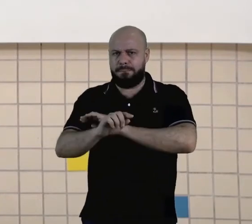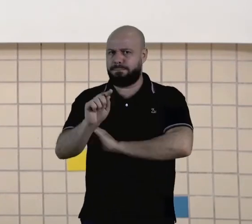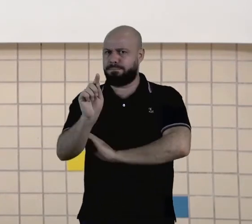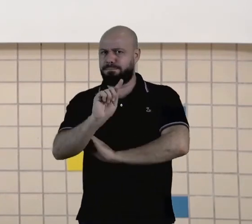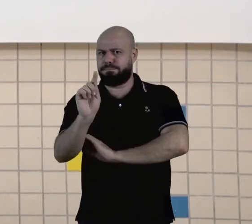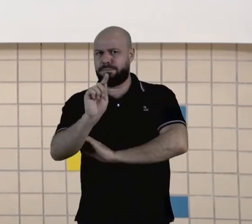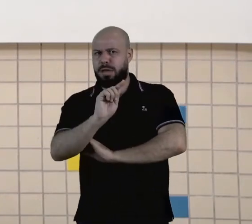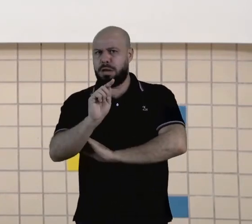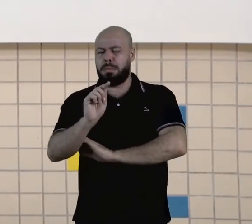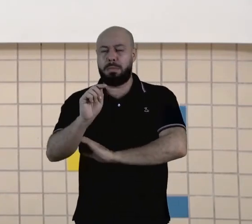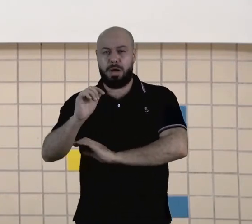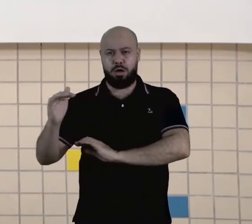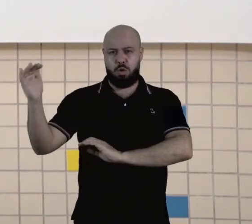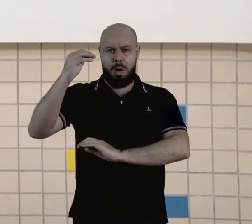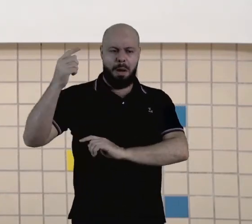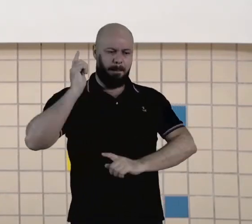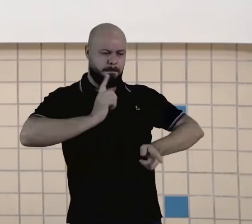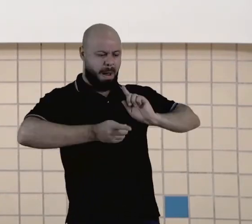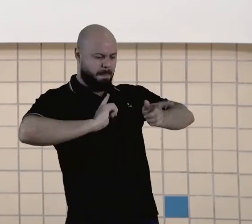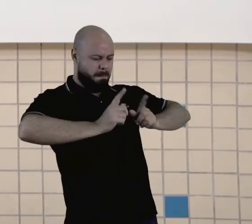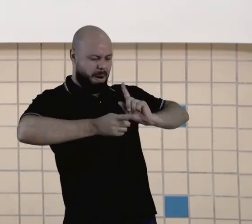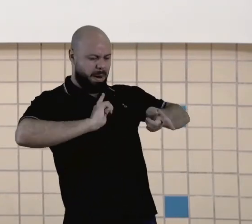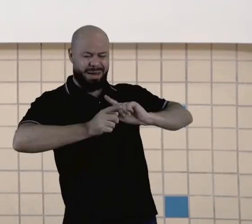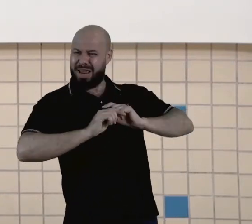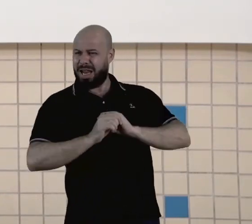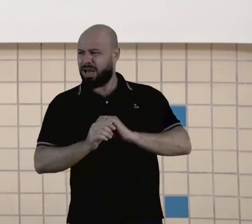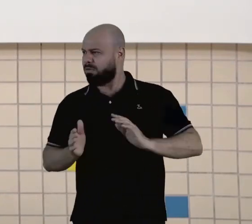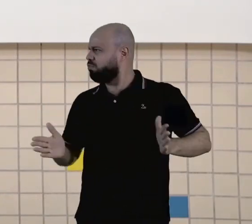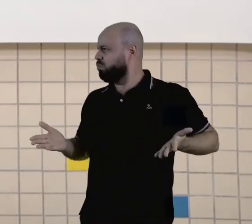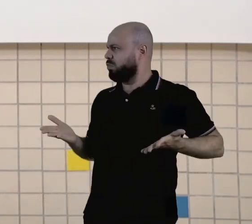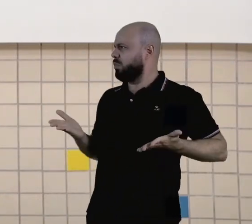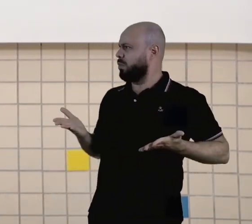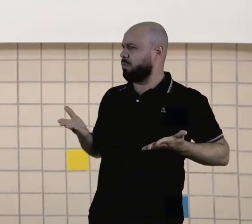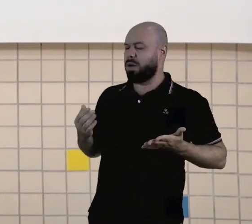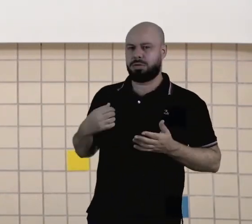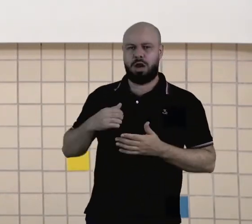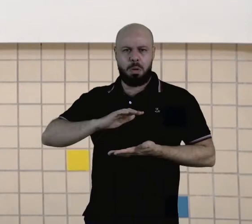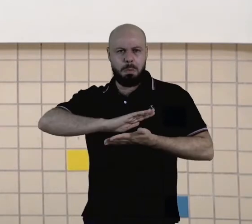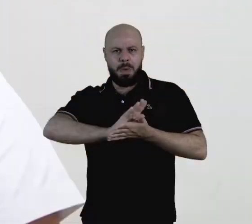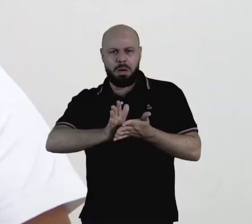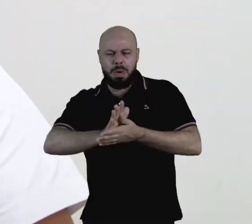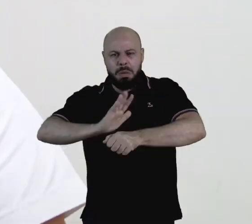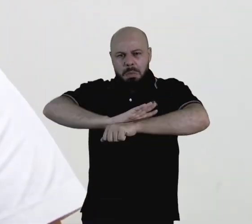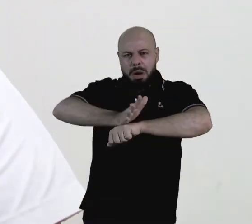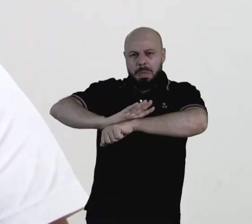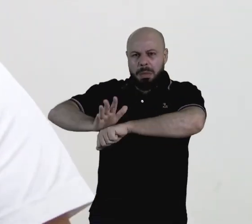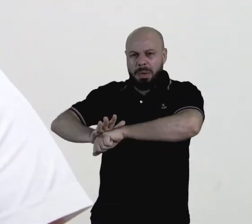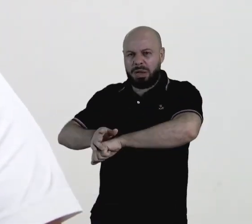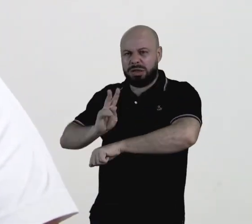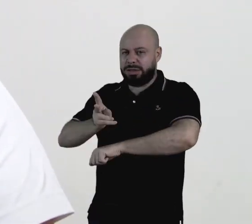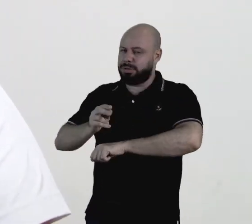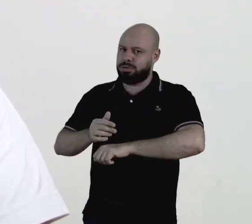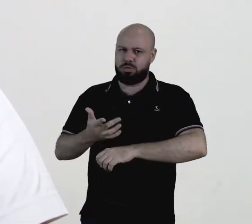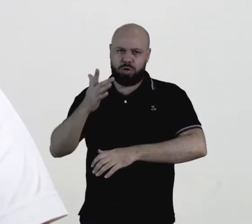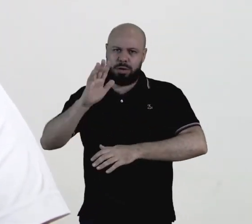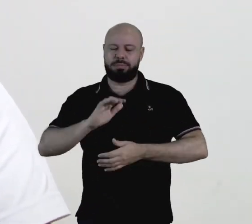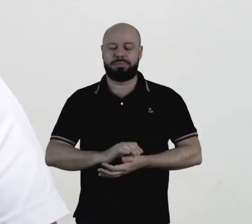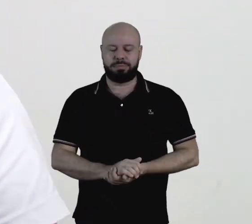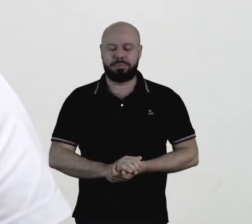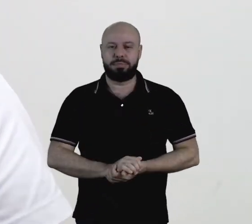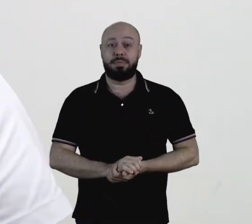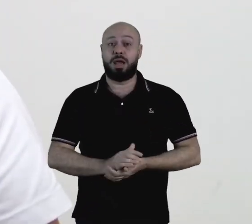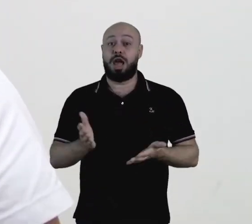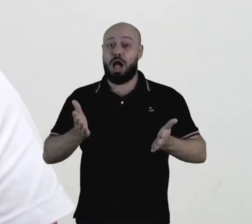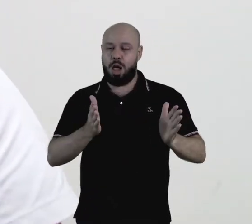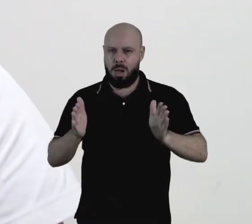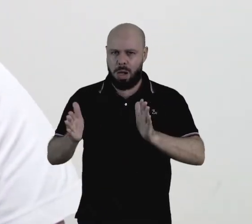mandos, desmandos e a ideia de continuar com preconceito e com racismo. Nesse bloco, nós começamos a falar a respeito dos